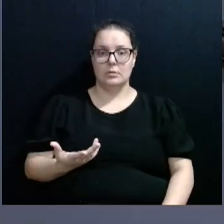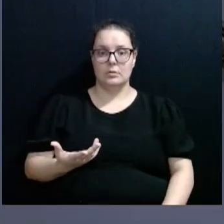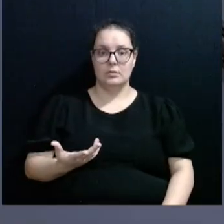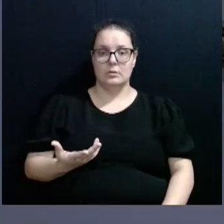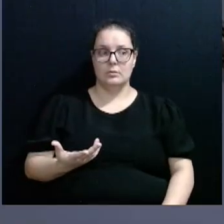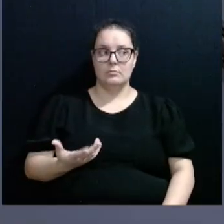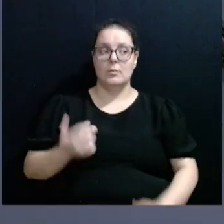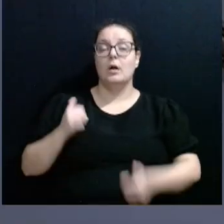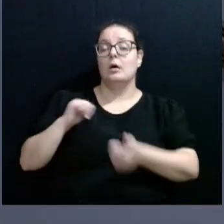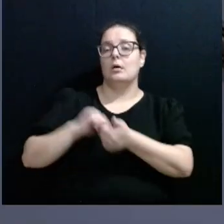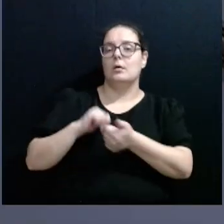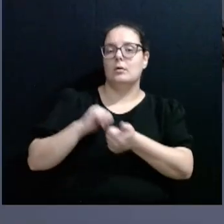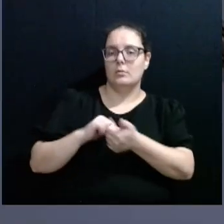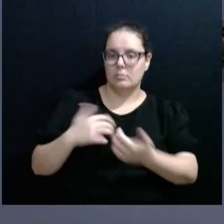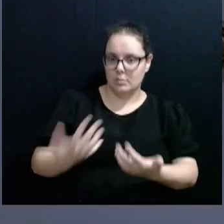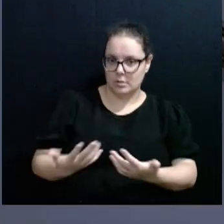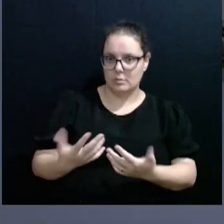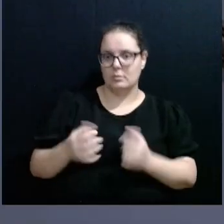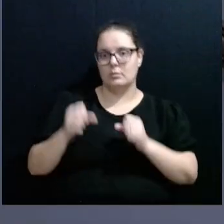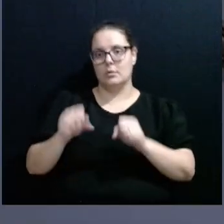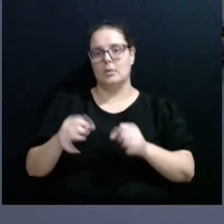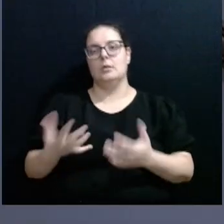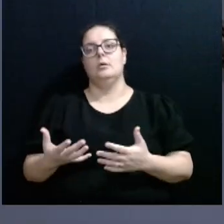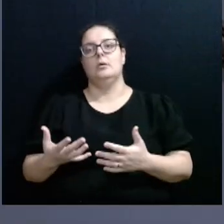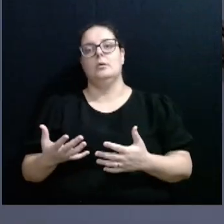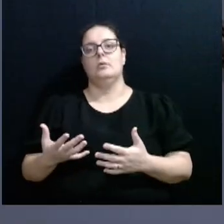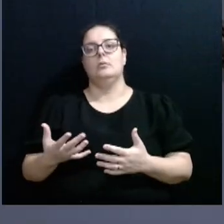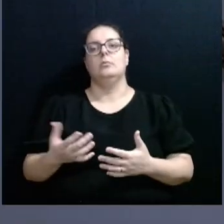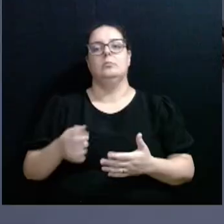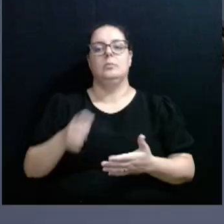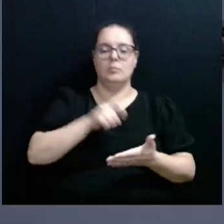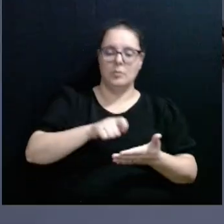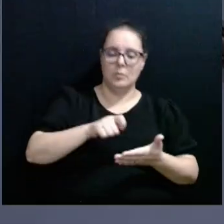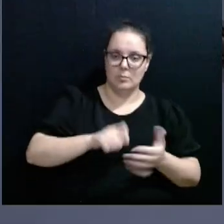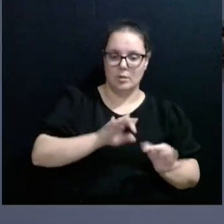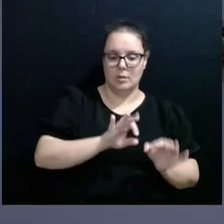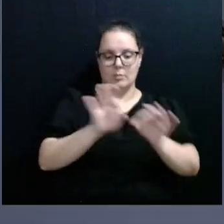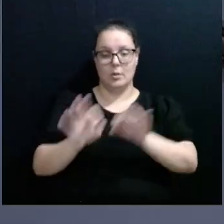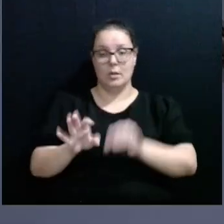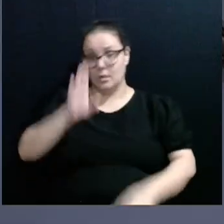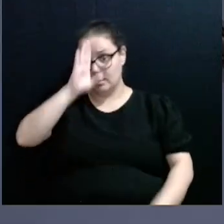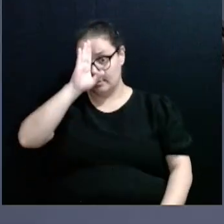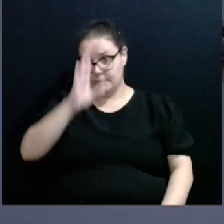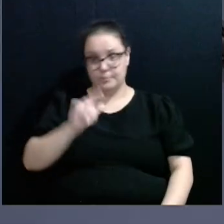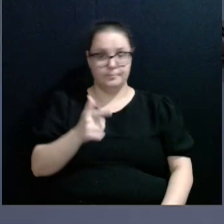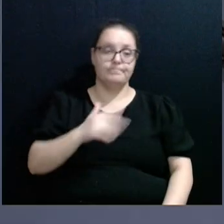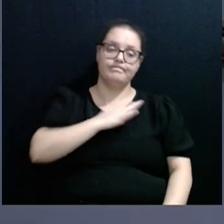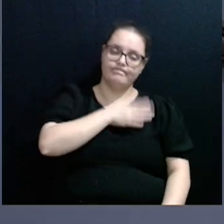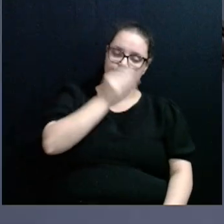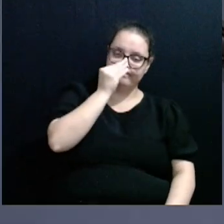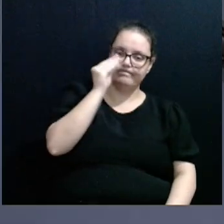qualificação para poder prescrever, acompanhar e principalmente não ter o preconceito sobre isso.